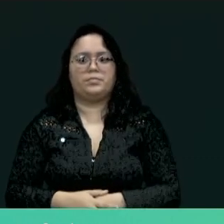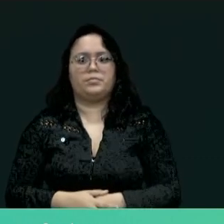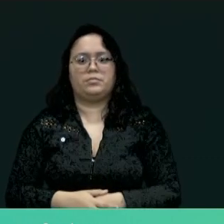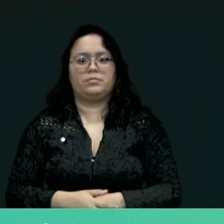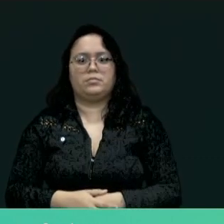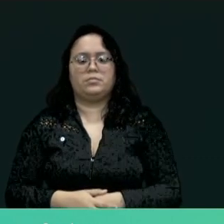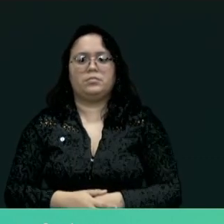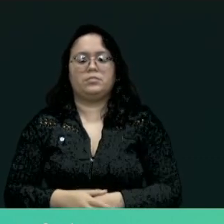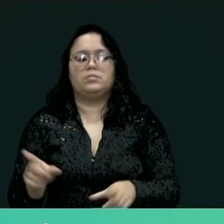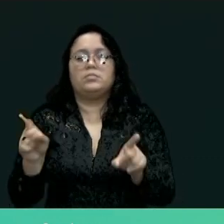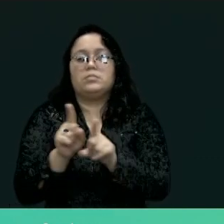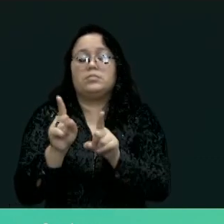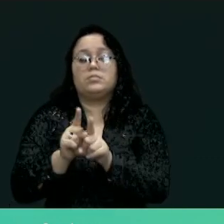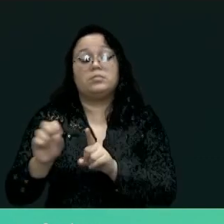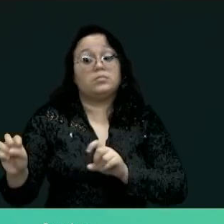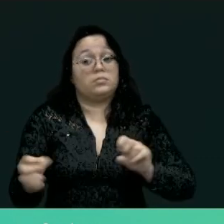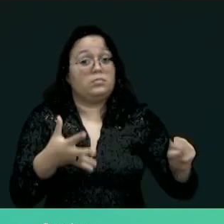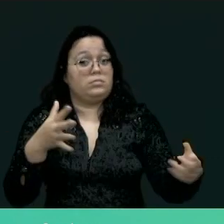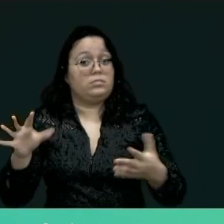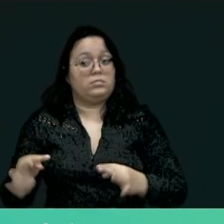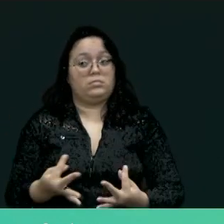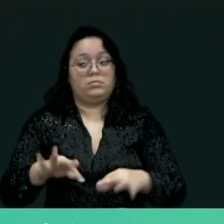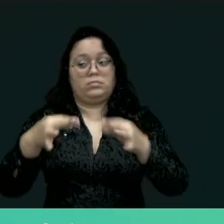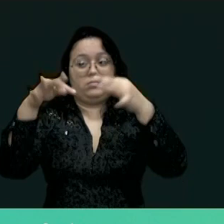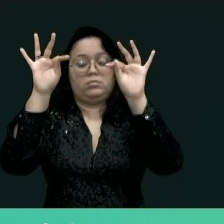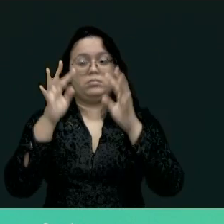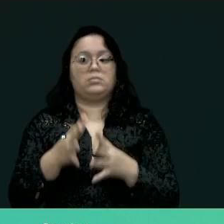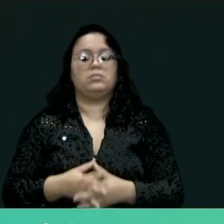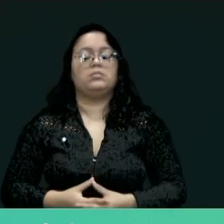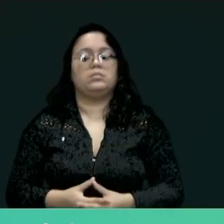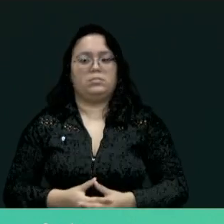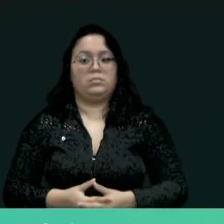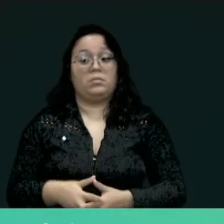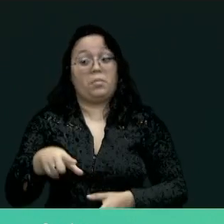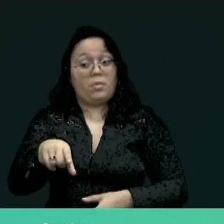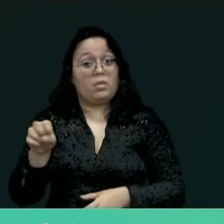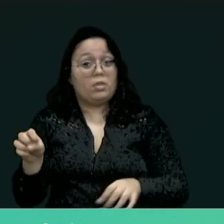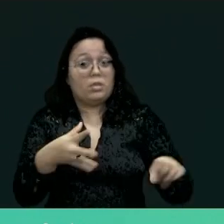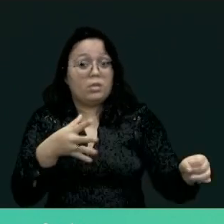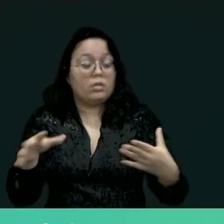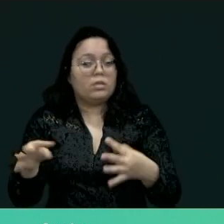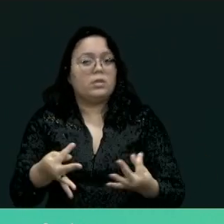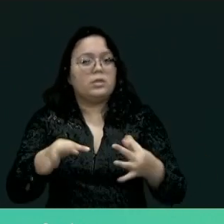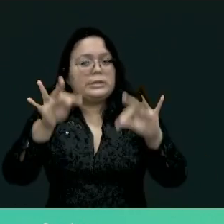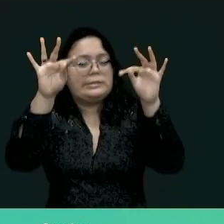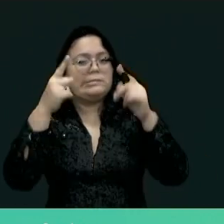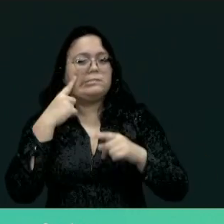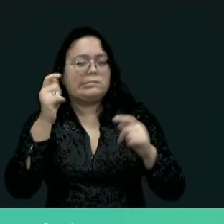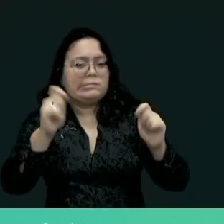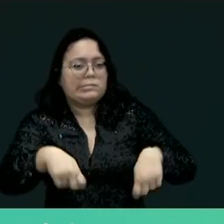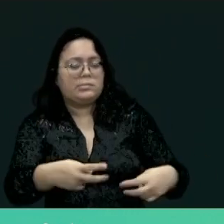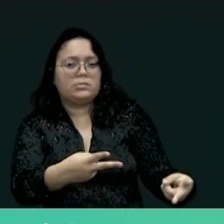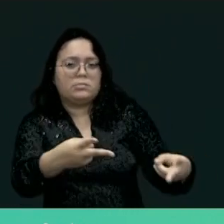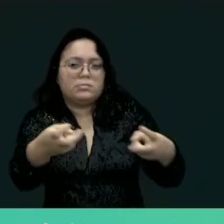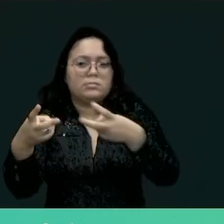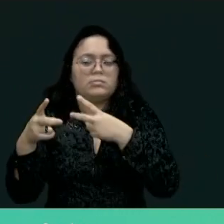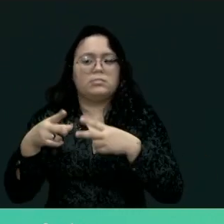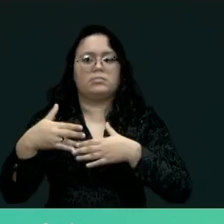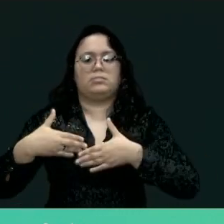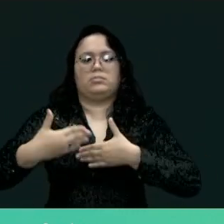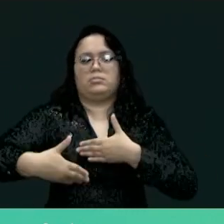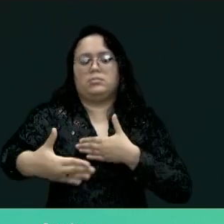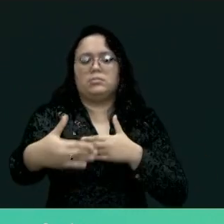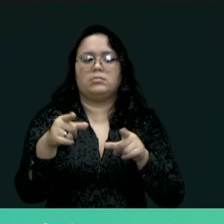E sobre novas tecnologias. E nessas novas tecnologias, nós olhamos tanto no processo